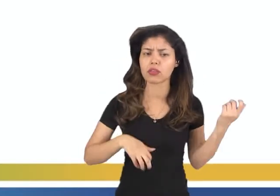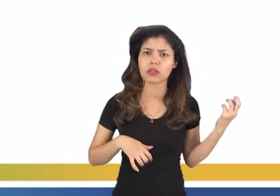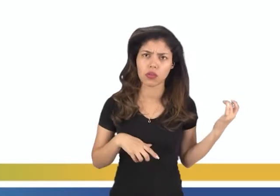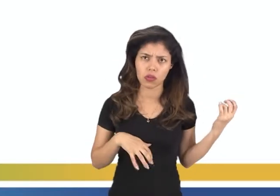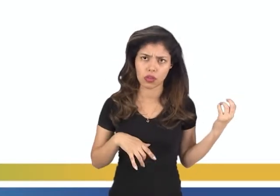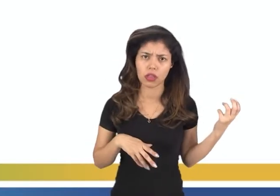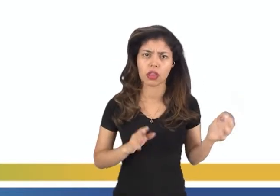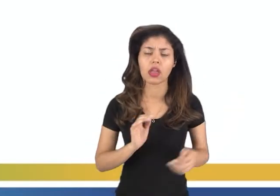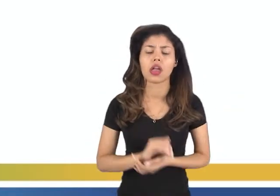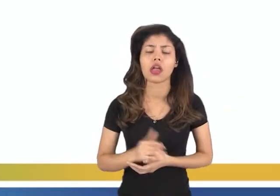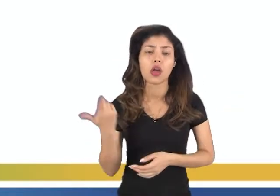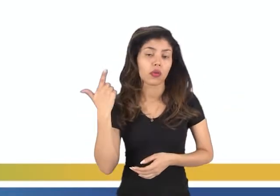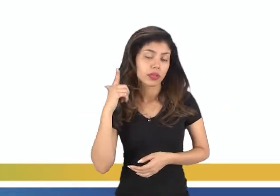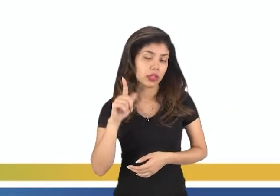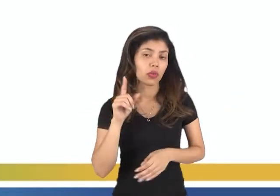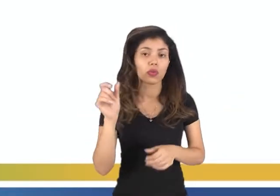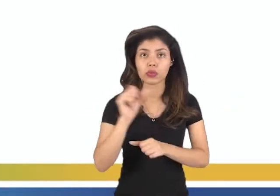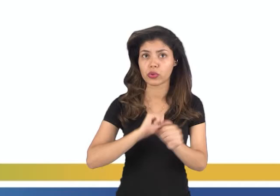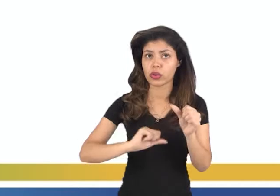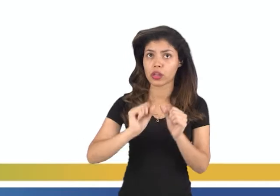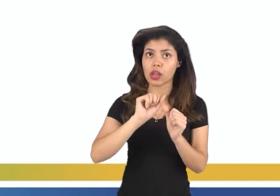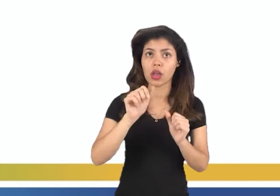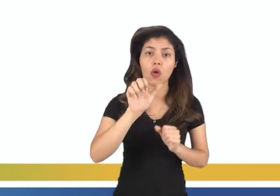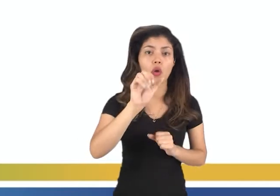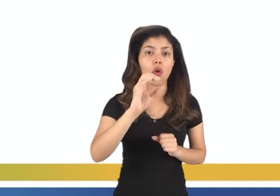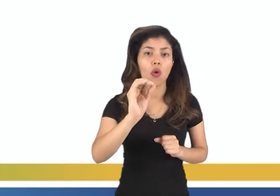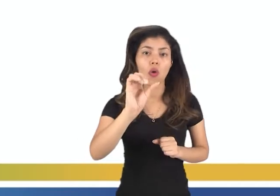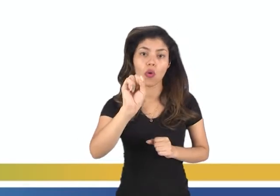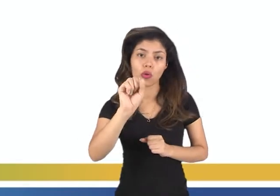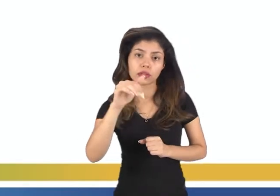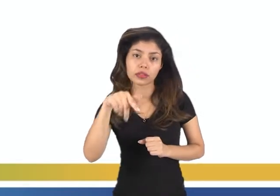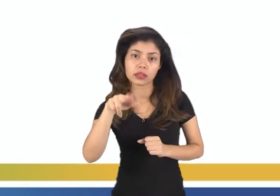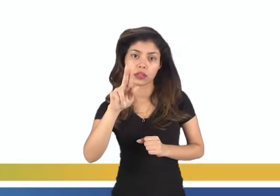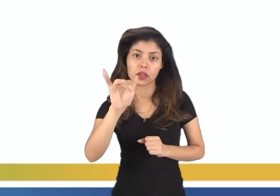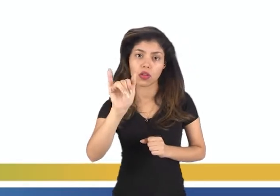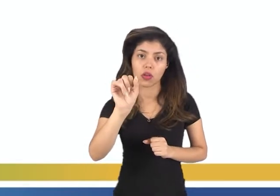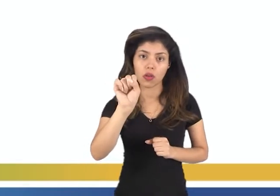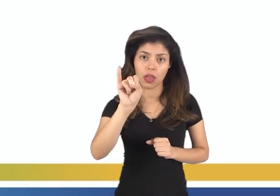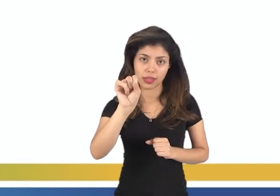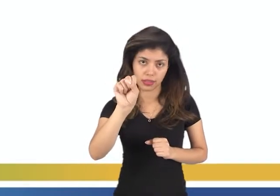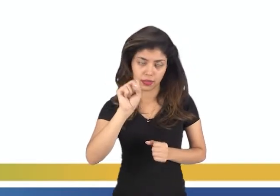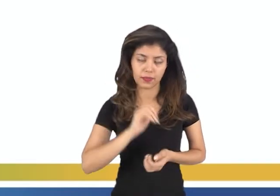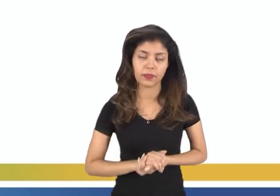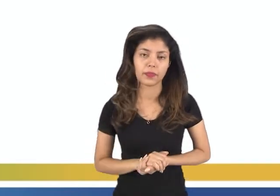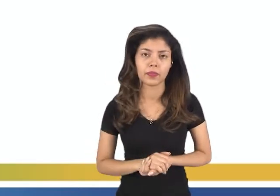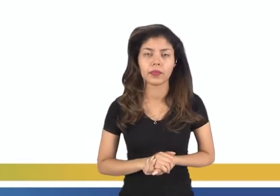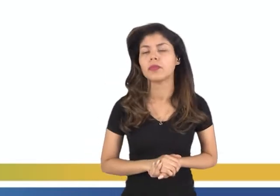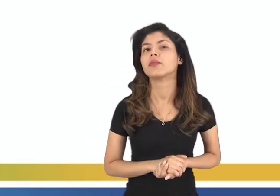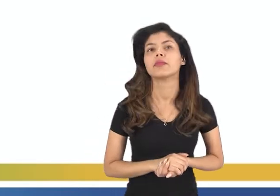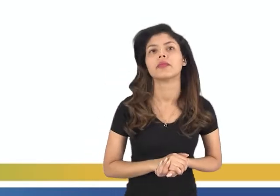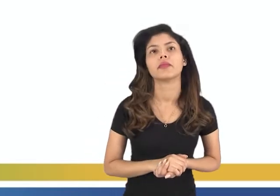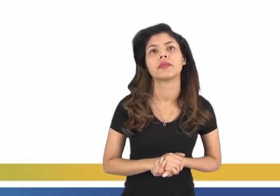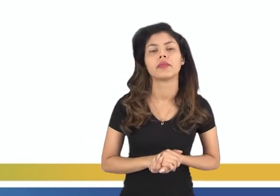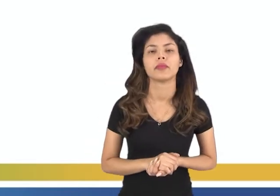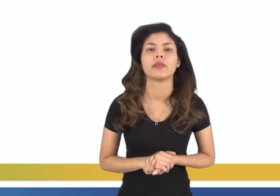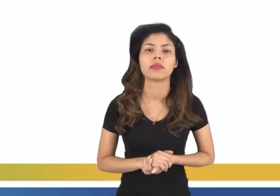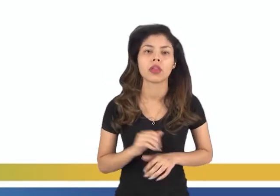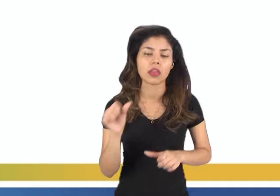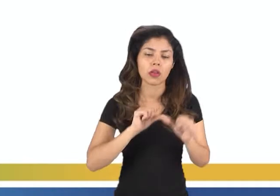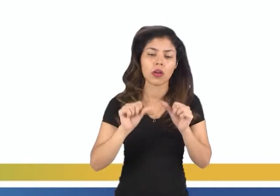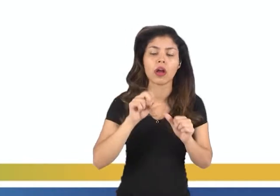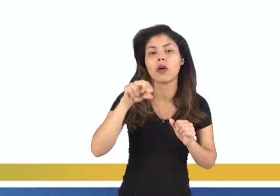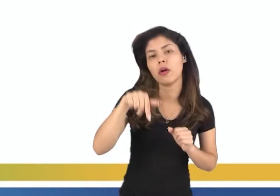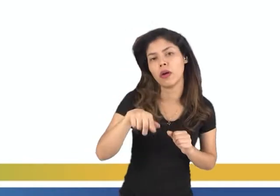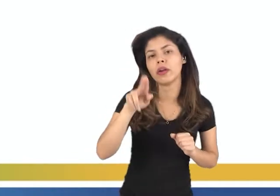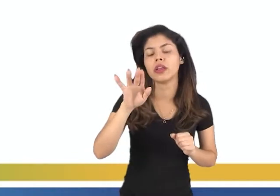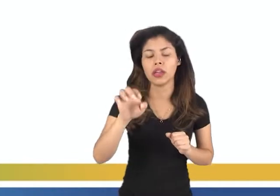consigo trocar o quê pela expressão os quais. Olha só, você nunca viu lutadores os quais usam também as